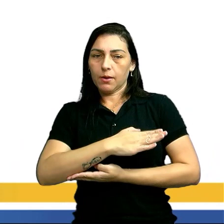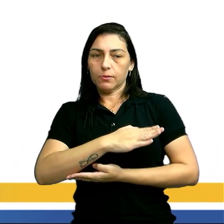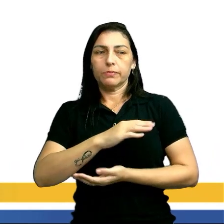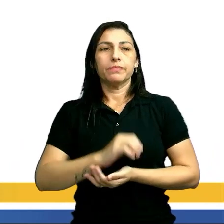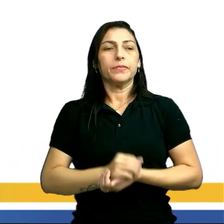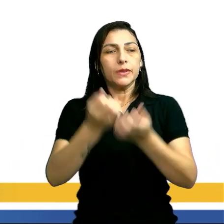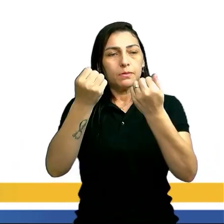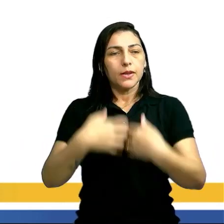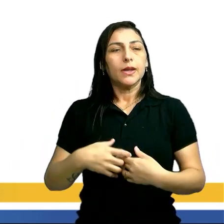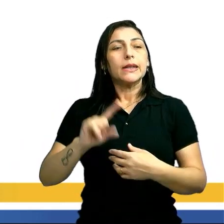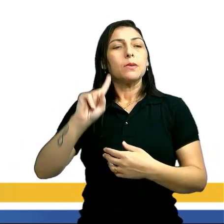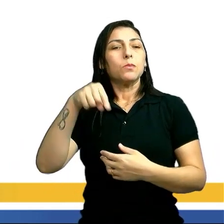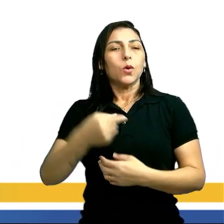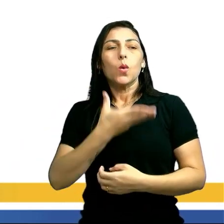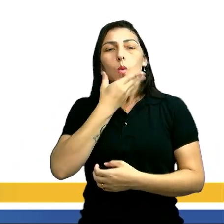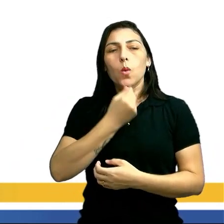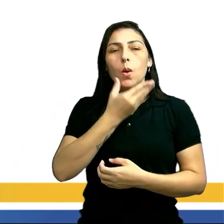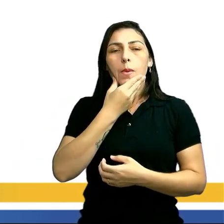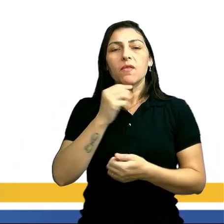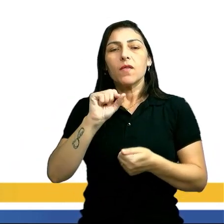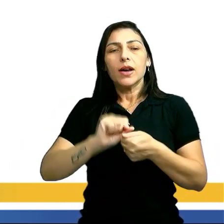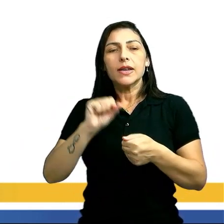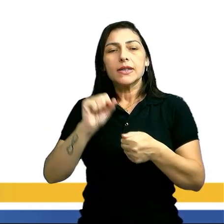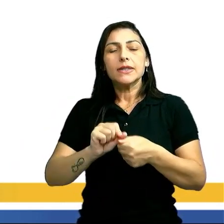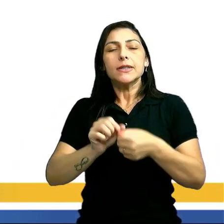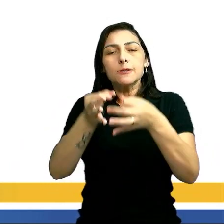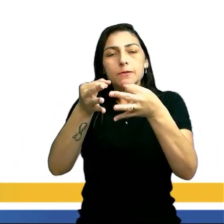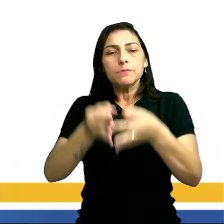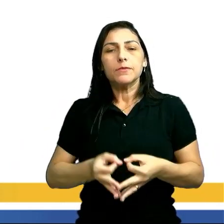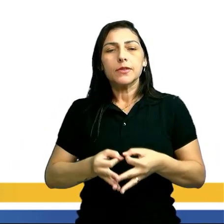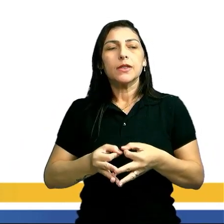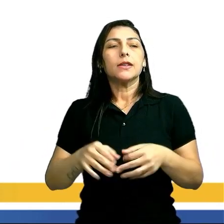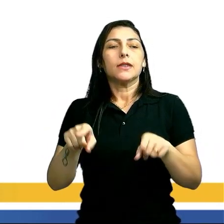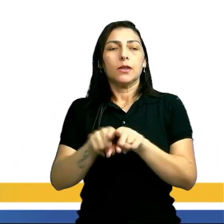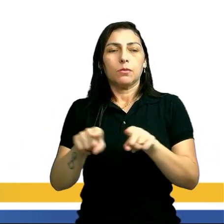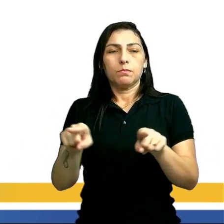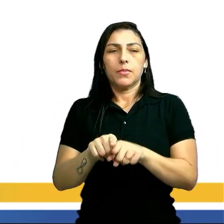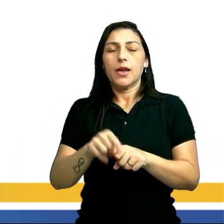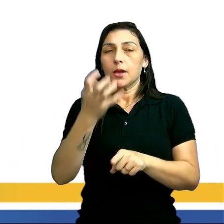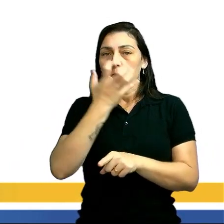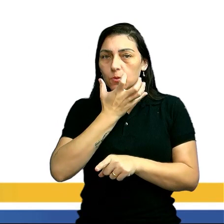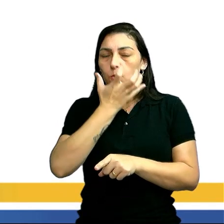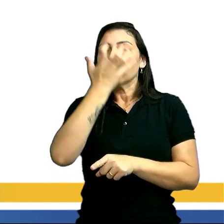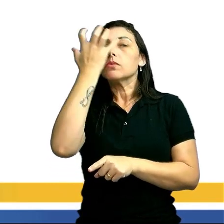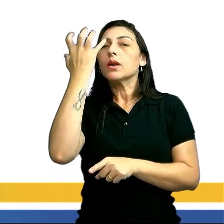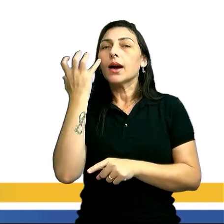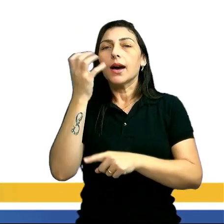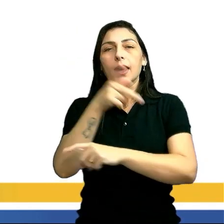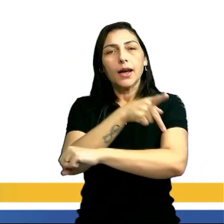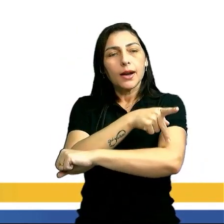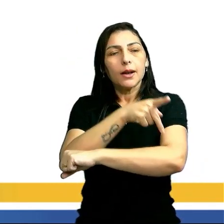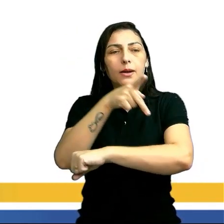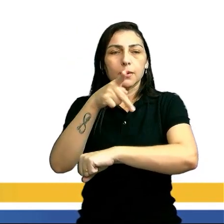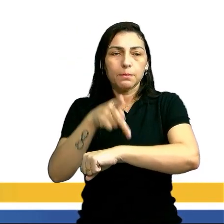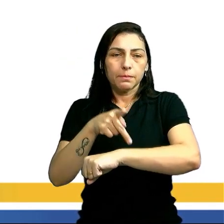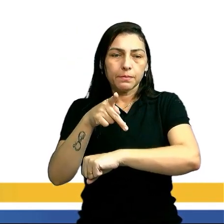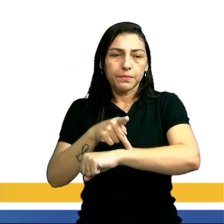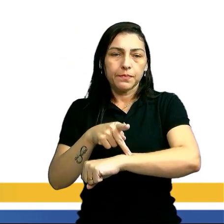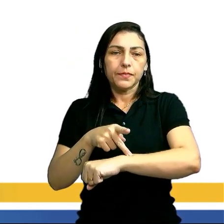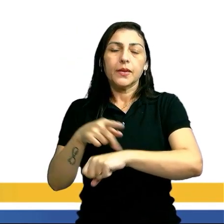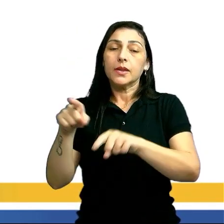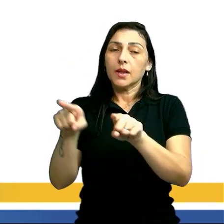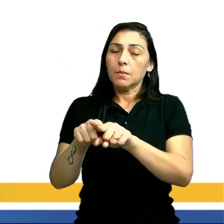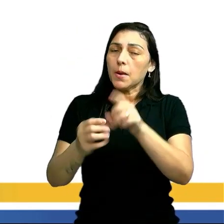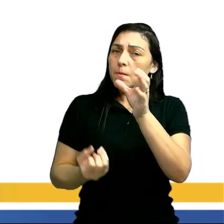e o mal. Logo, incita o homem a agir de forma justa, o que se conforma ao seu